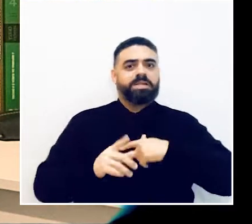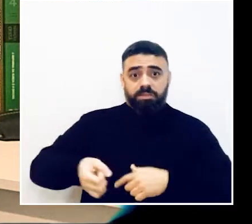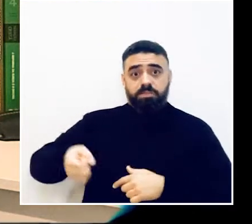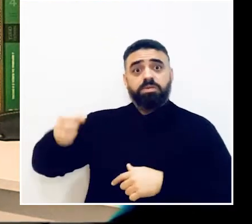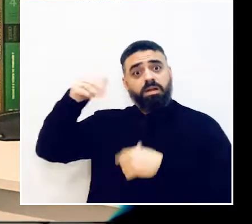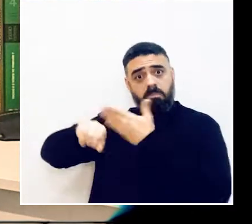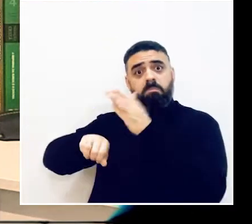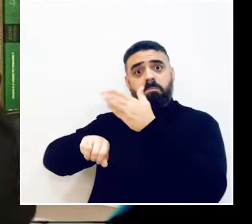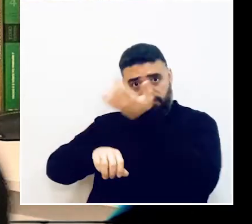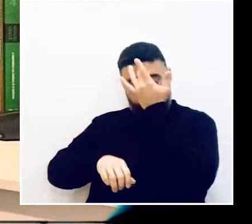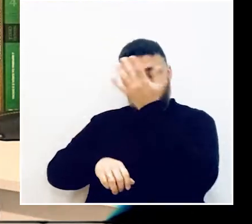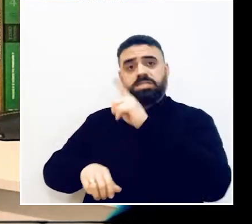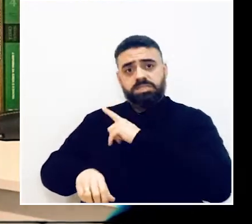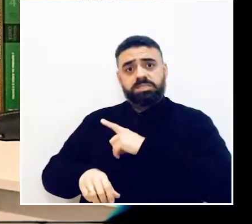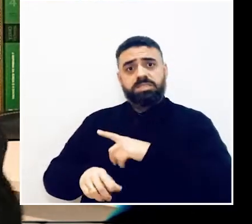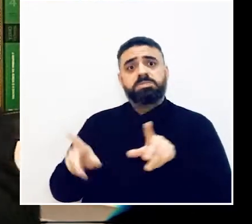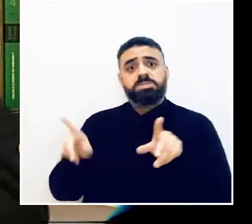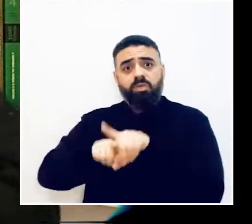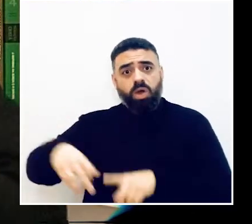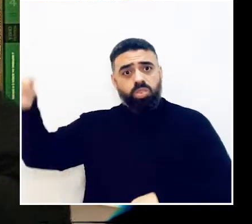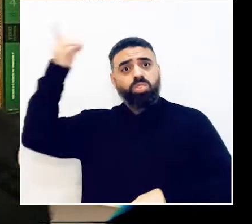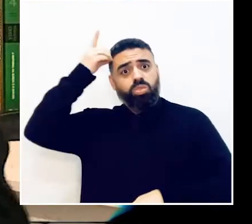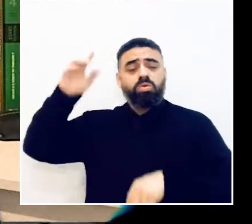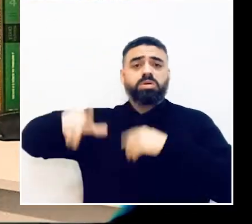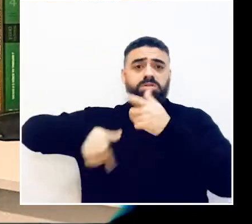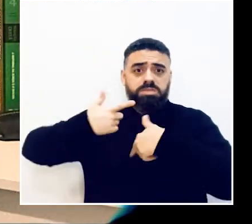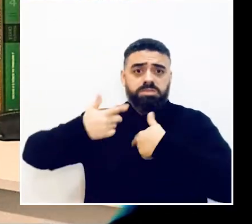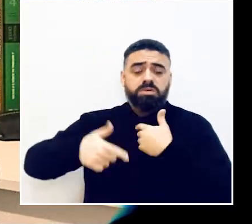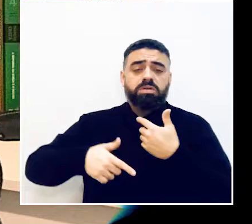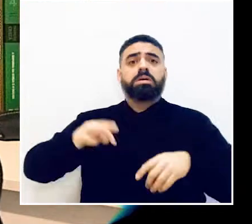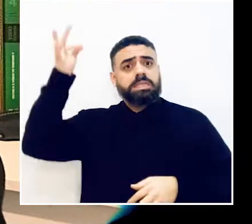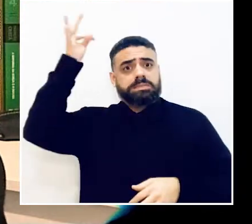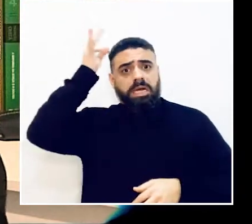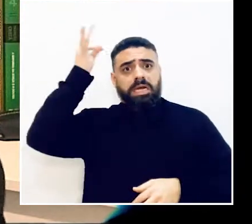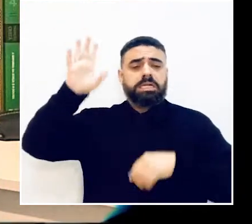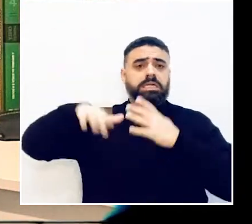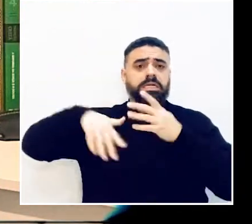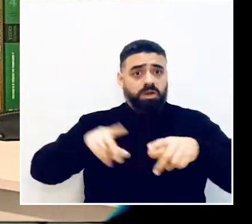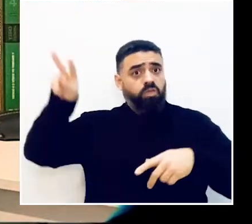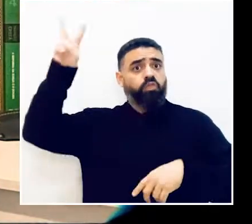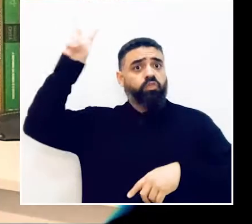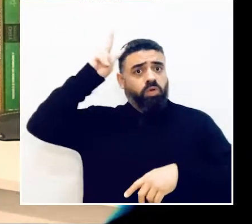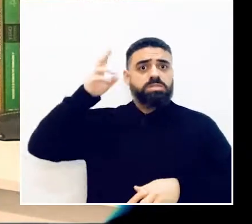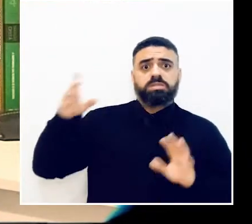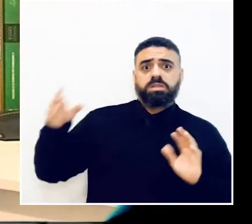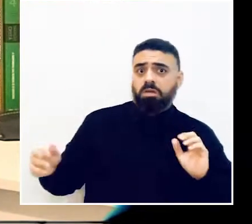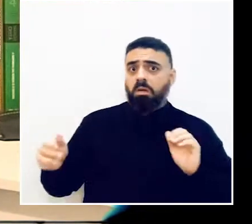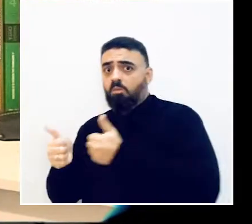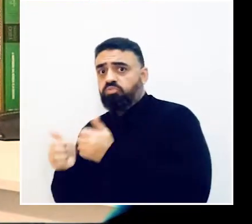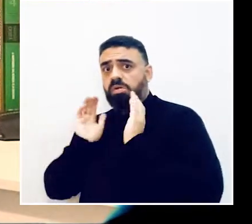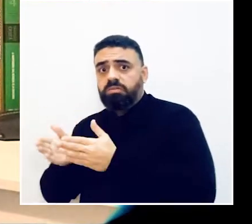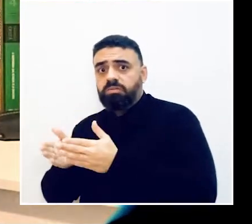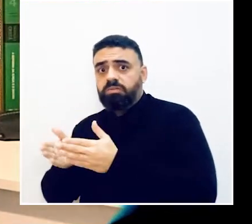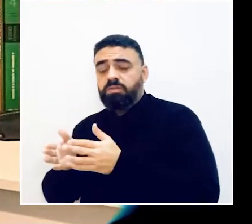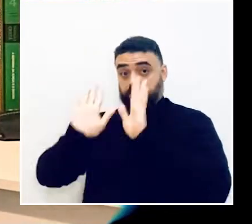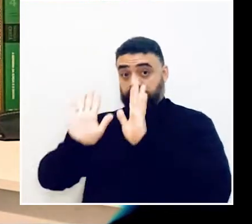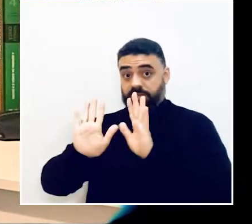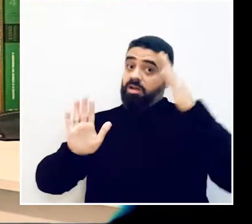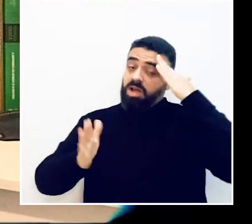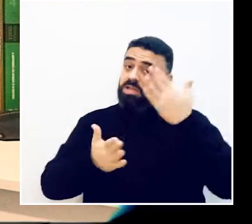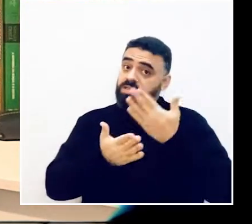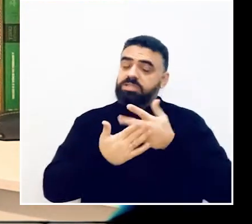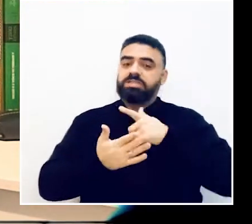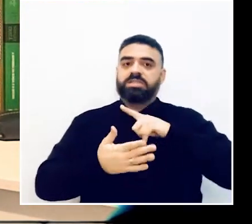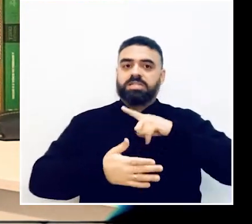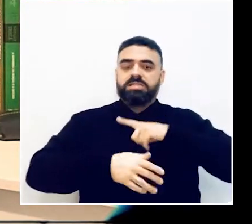perseguir, e também nem toda habilidade que temos é necessariamente algo que nós fomos vocacionados para tal. Eu acredito que